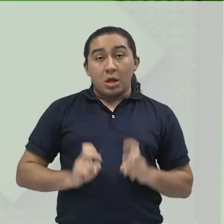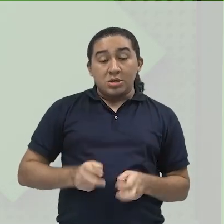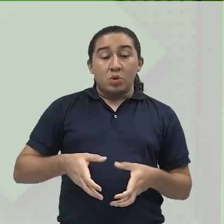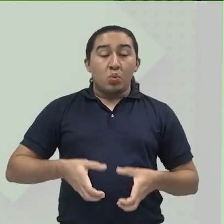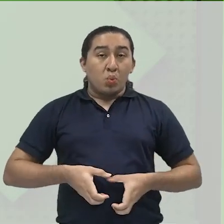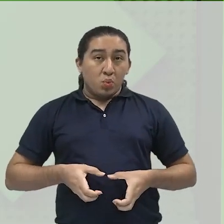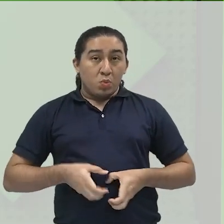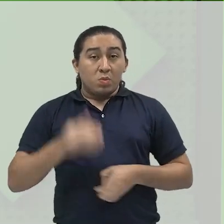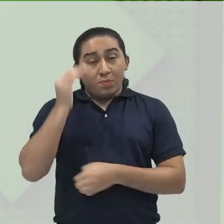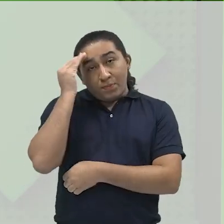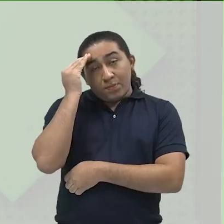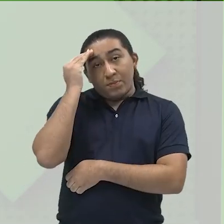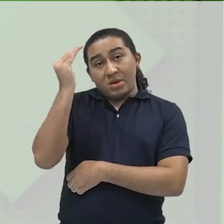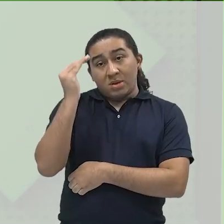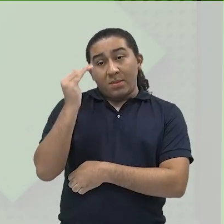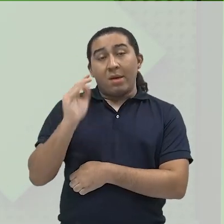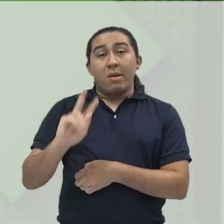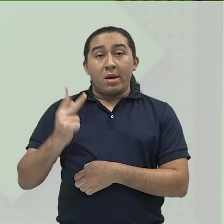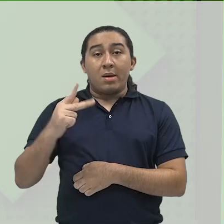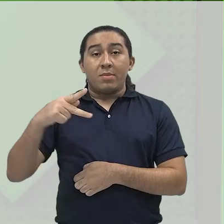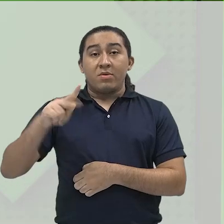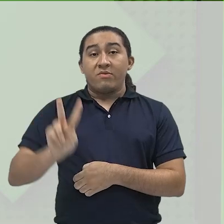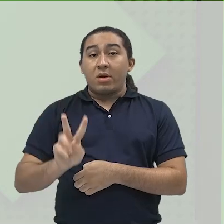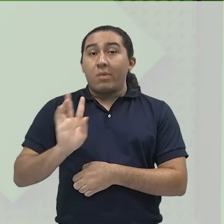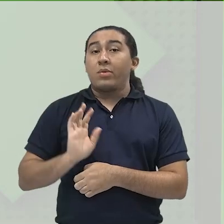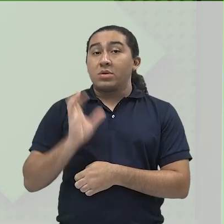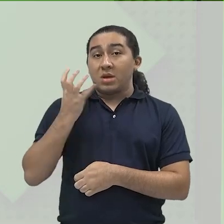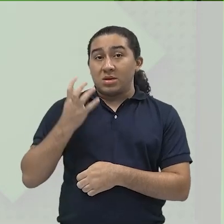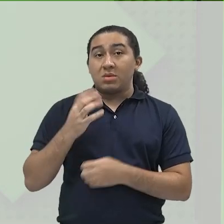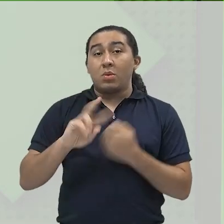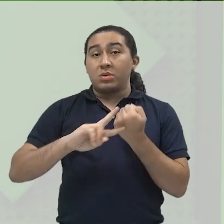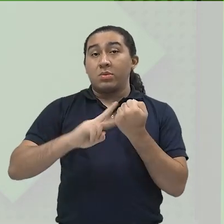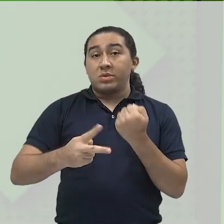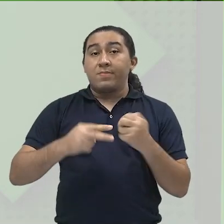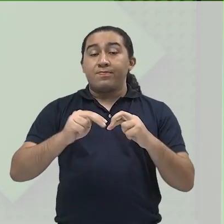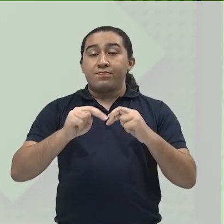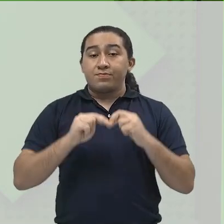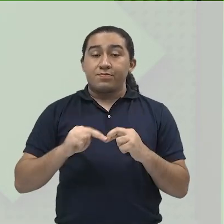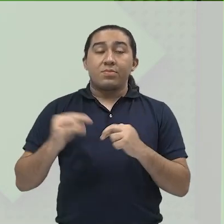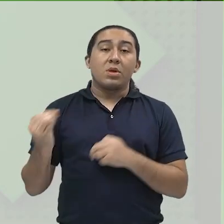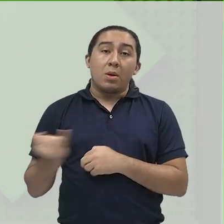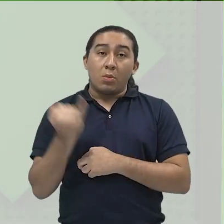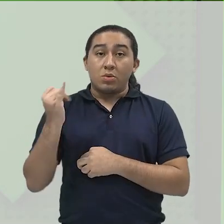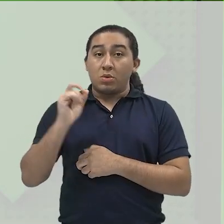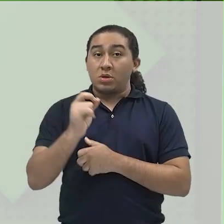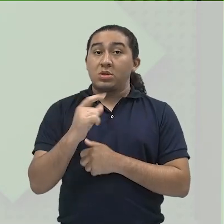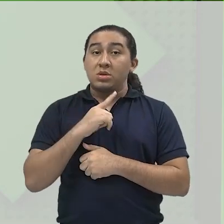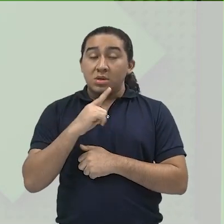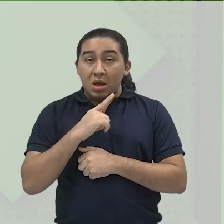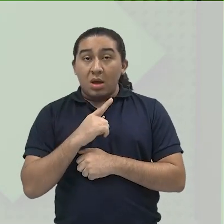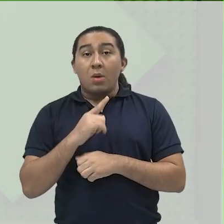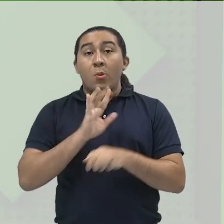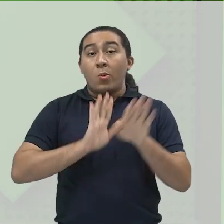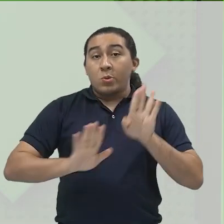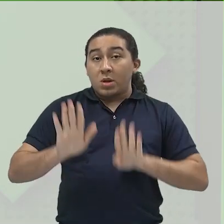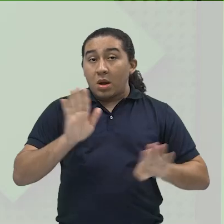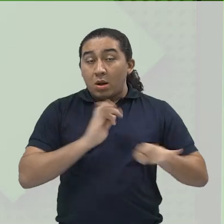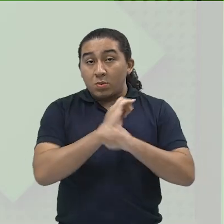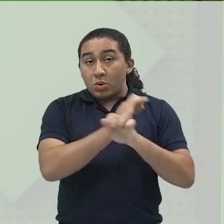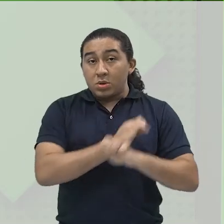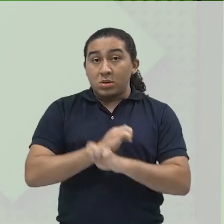principalmente pelo HPV. Por isso, a importância de se procurar sempre, né, se proteger e também manter